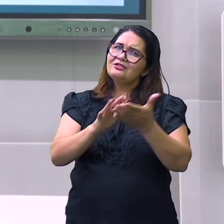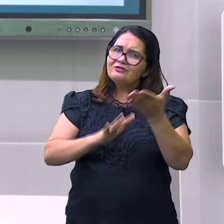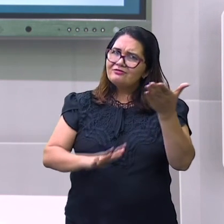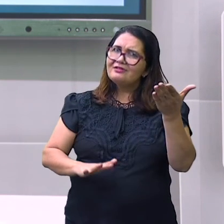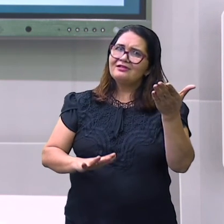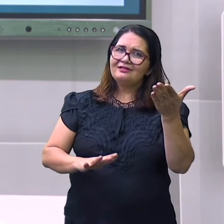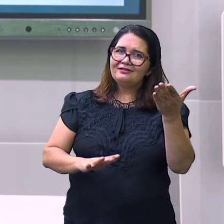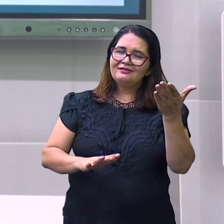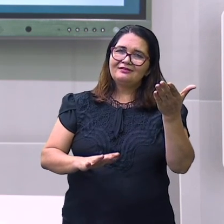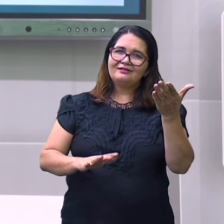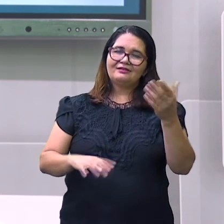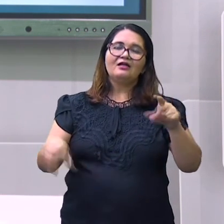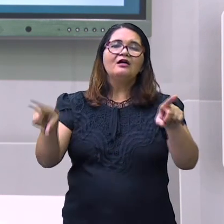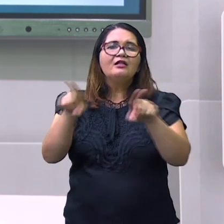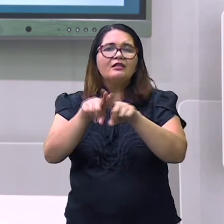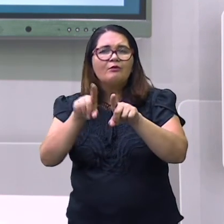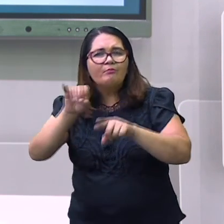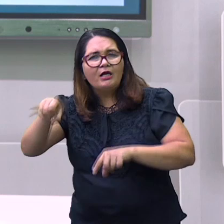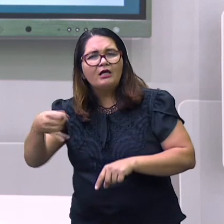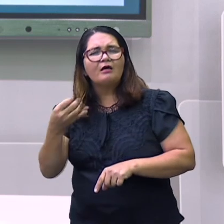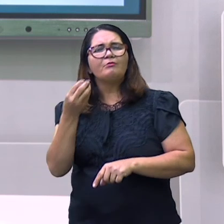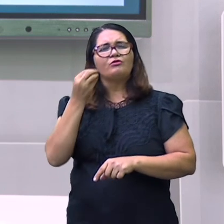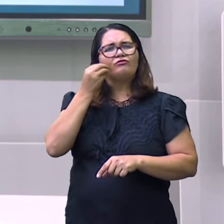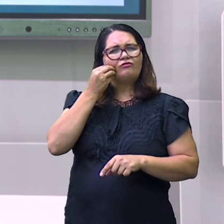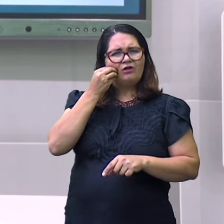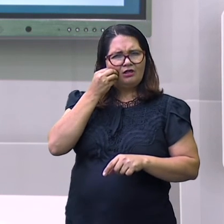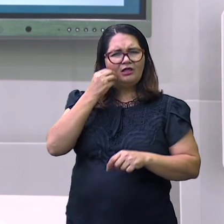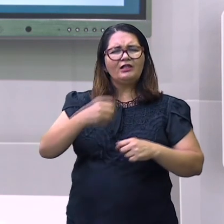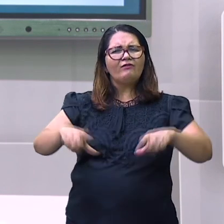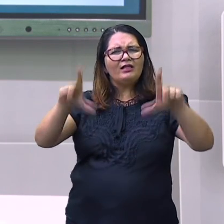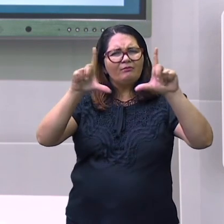férias para aprender, para ser criança, para ser